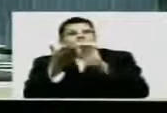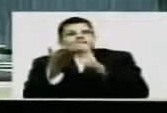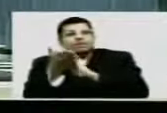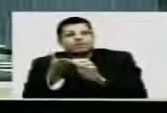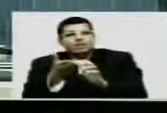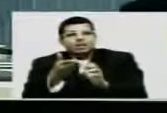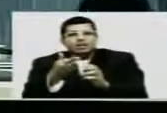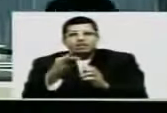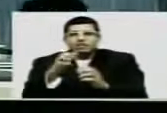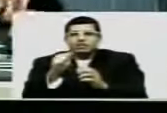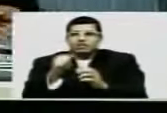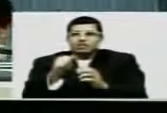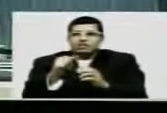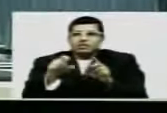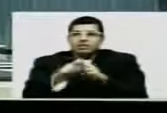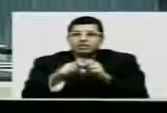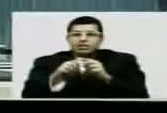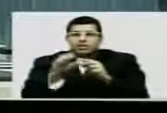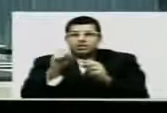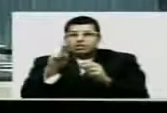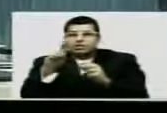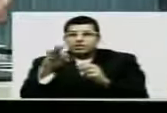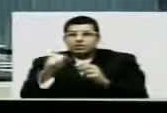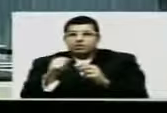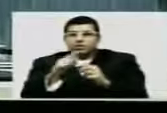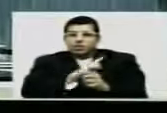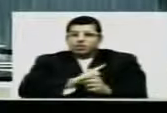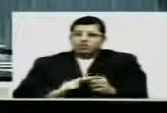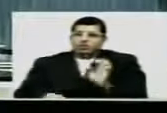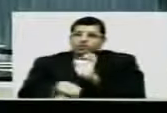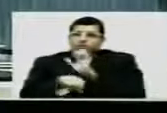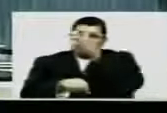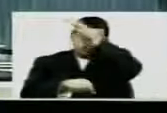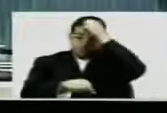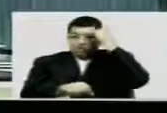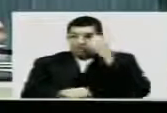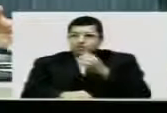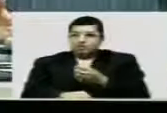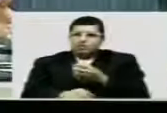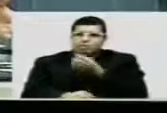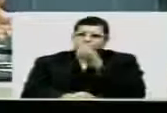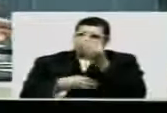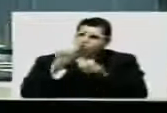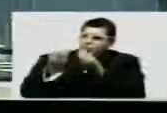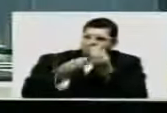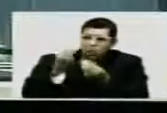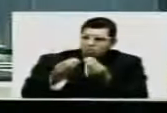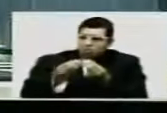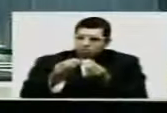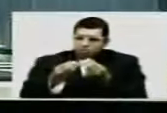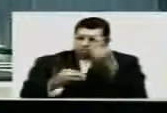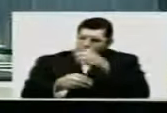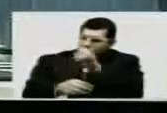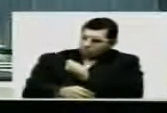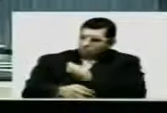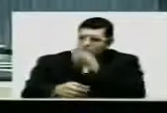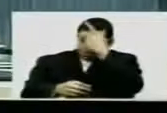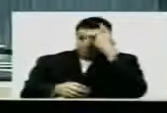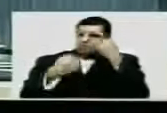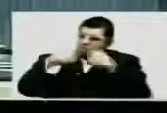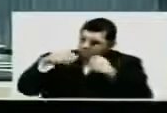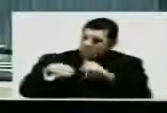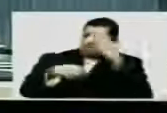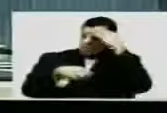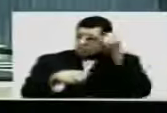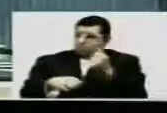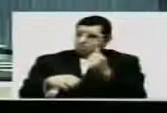secretário da Fazenda, o sub e o governador do estado. Peraí, esse é um número que o povo tem